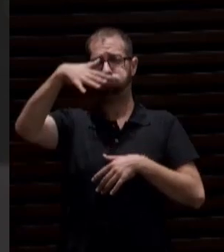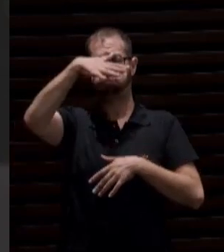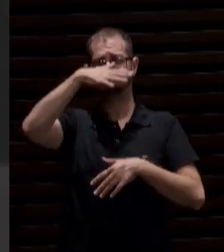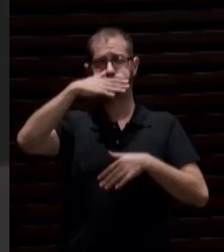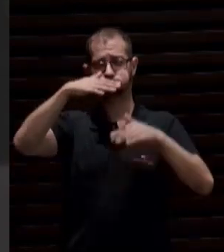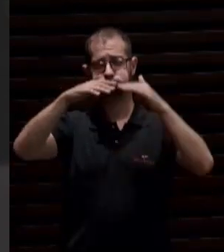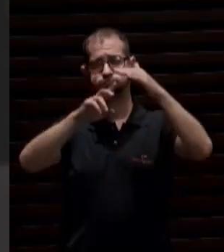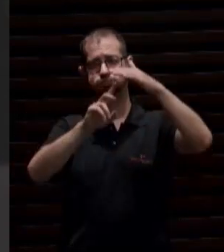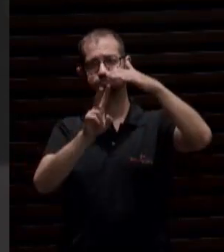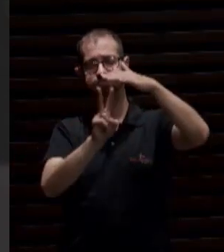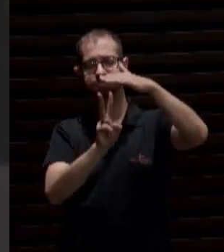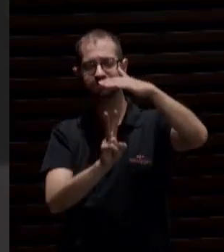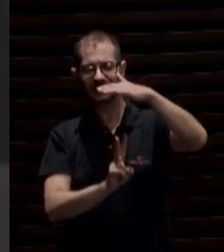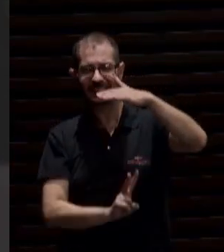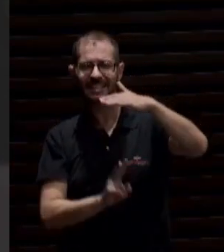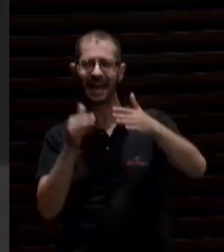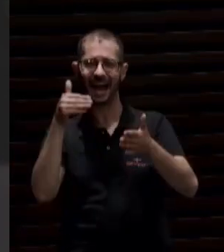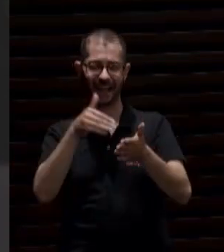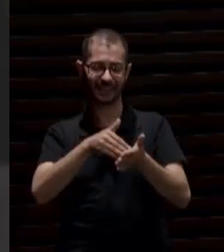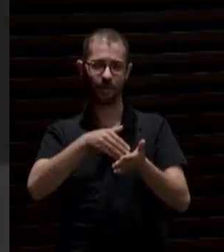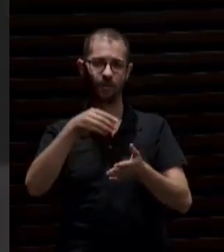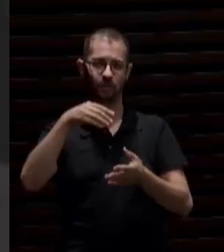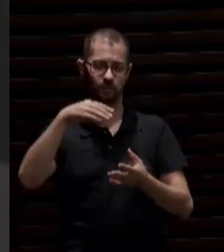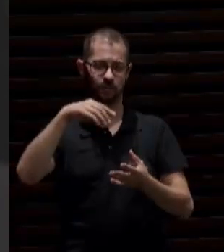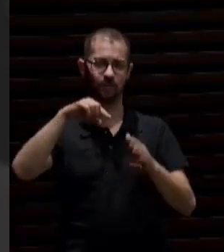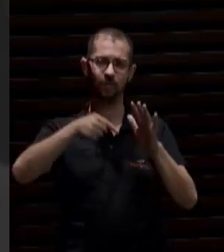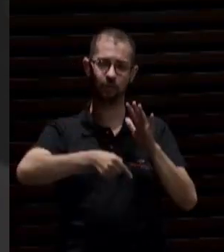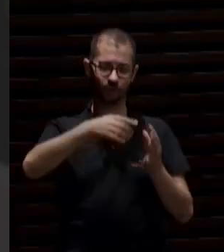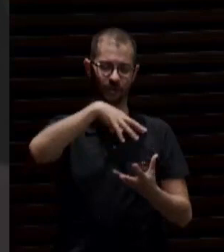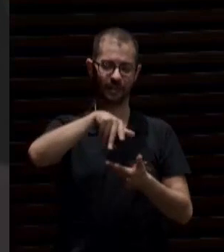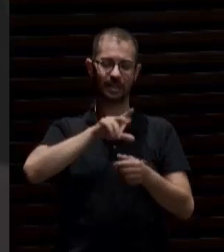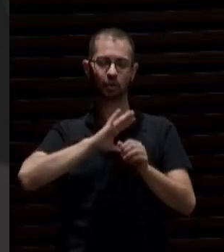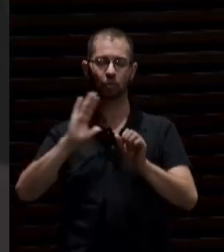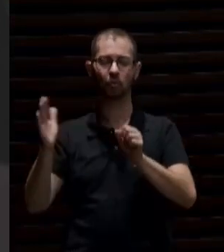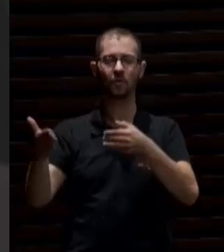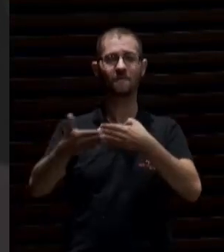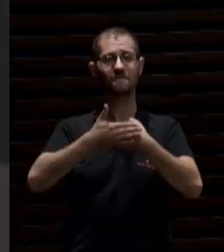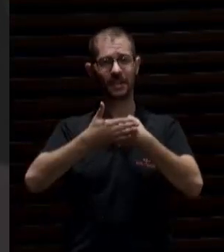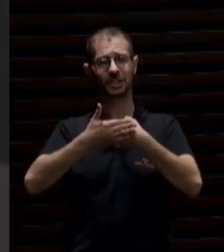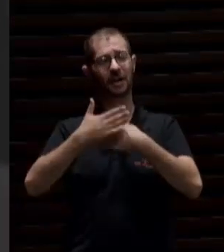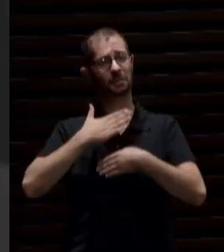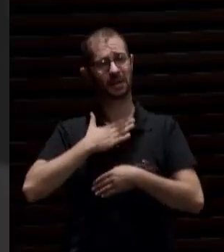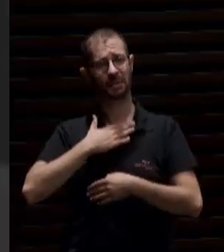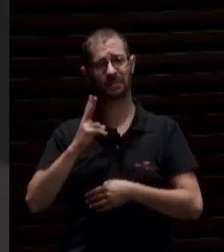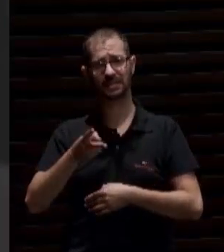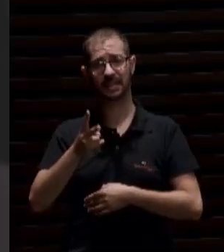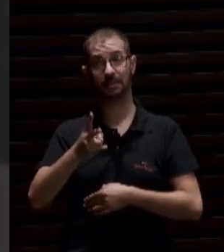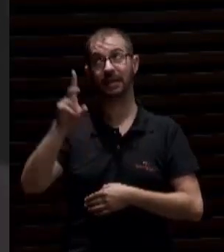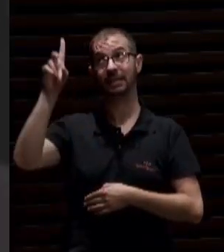até os fundamentos dos montes, desci até a terra, cujos ferrolhos se fecharam atrás de mim para sempre. Tu,